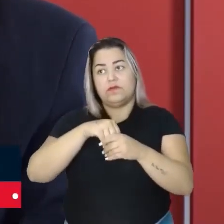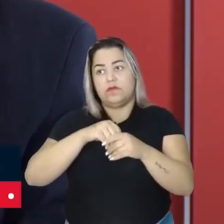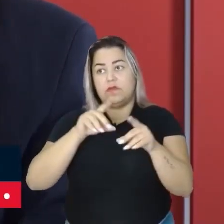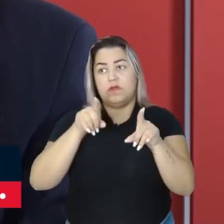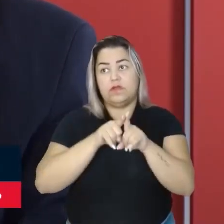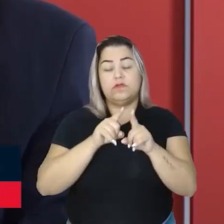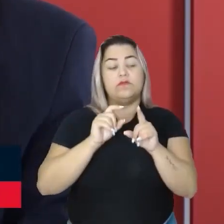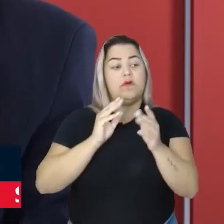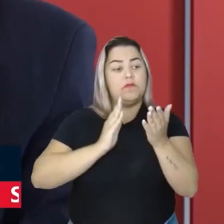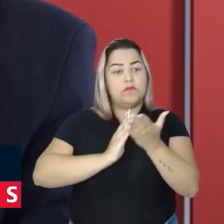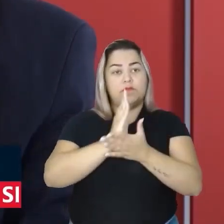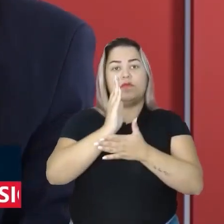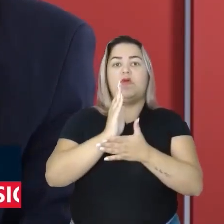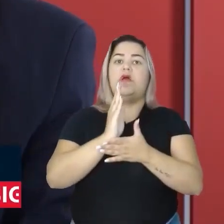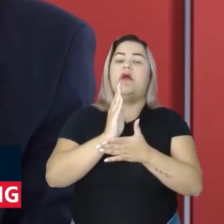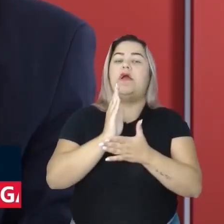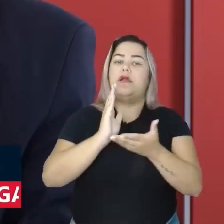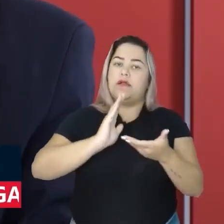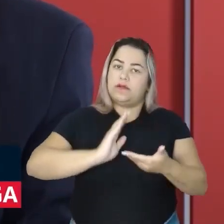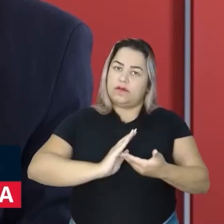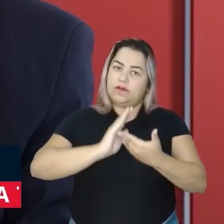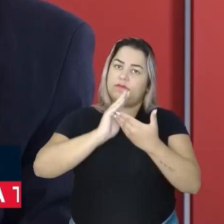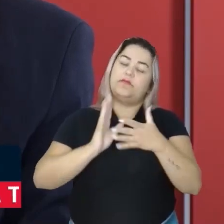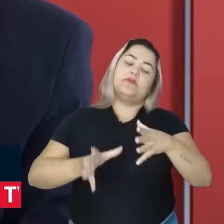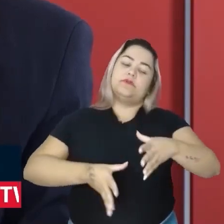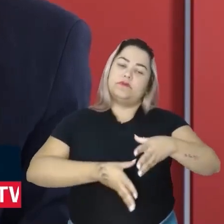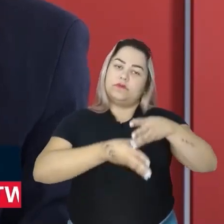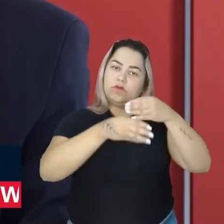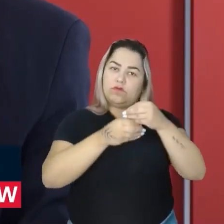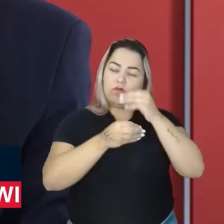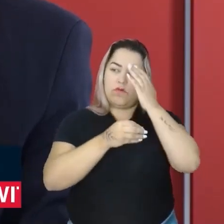agora na Câmara, né? Nós votamos, incluímos outros,